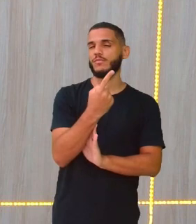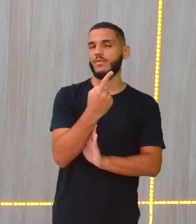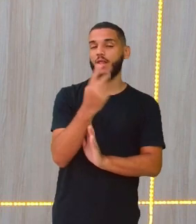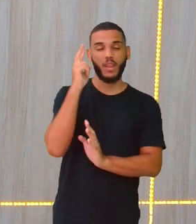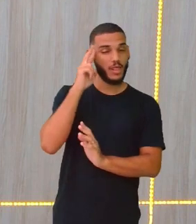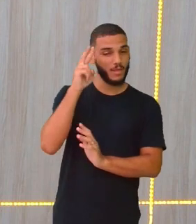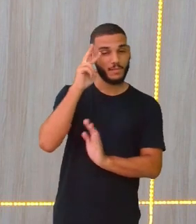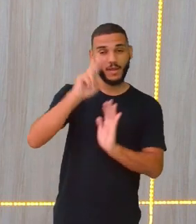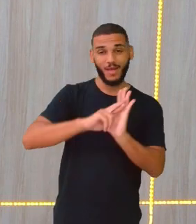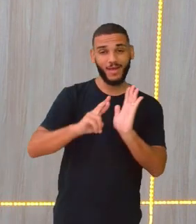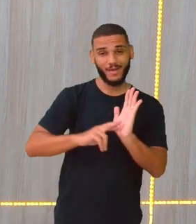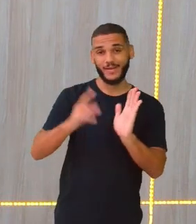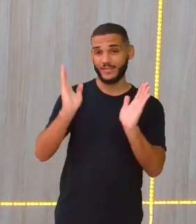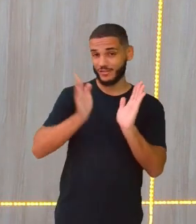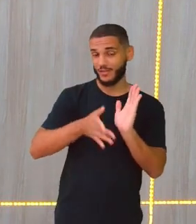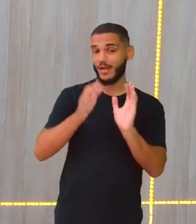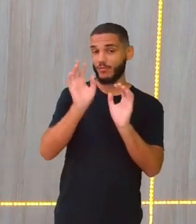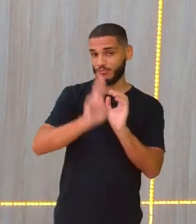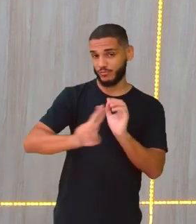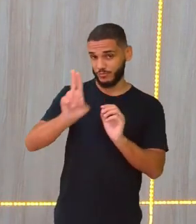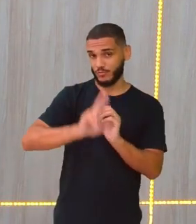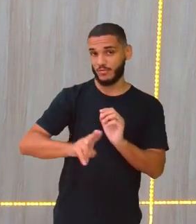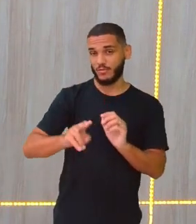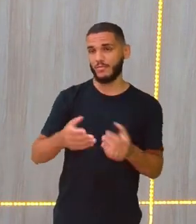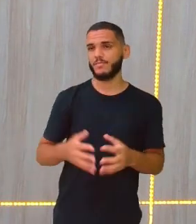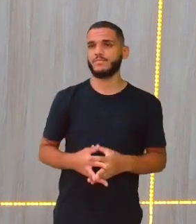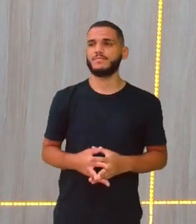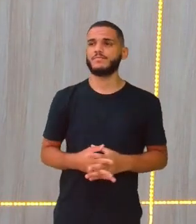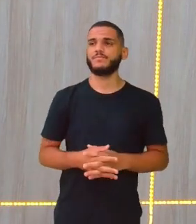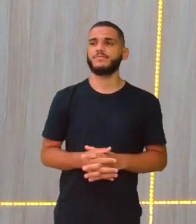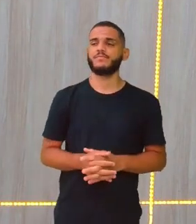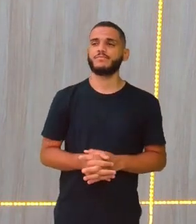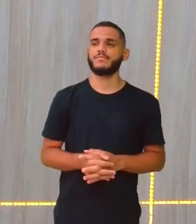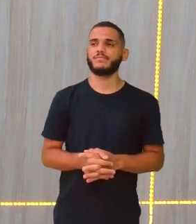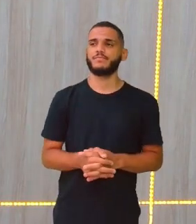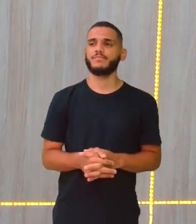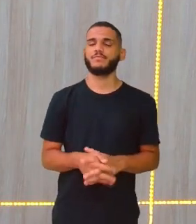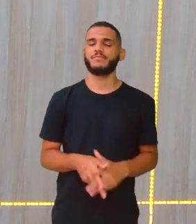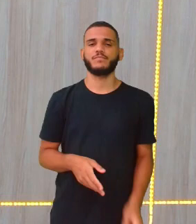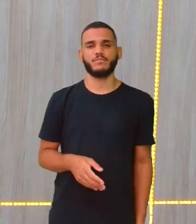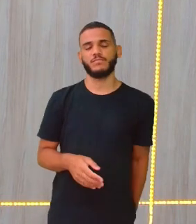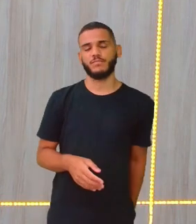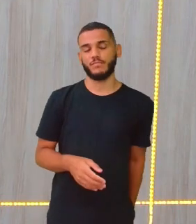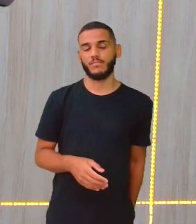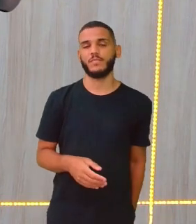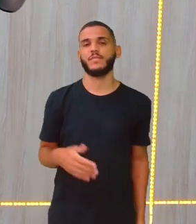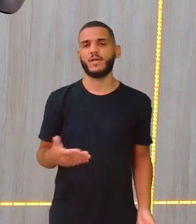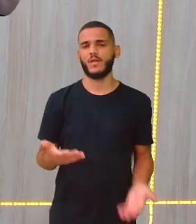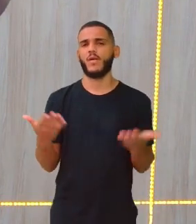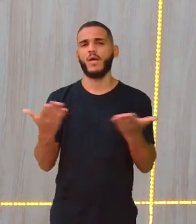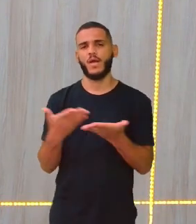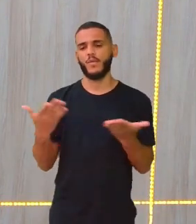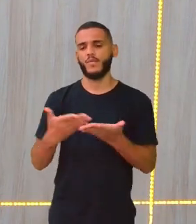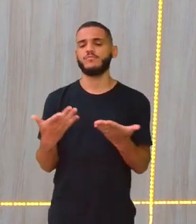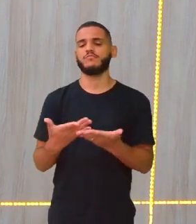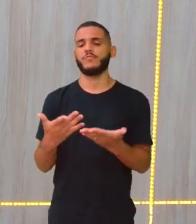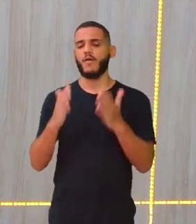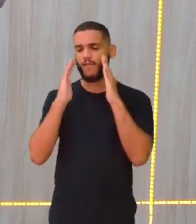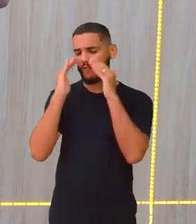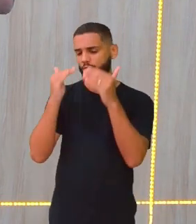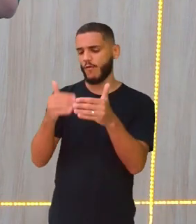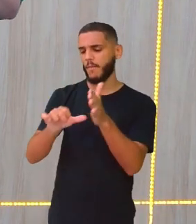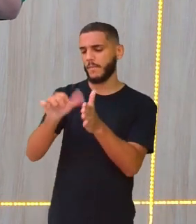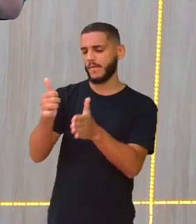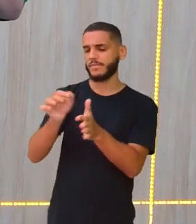está aplicando para outro valor. Então, esse primeiro trabalho inicial, né,